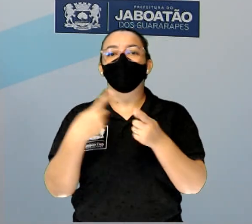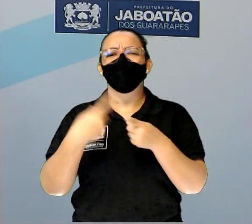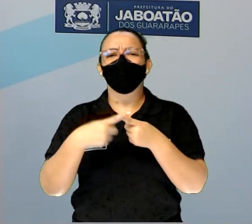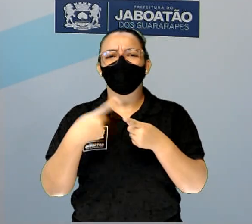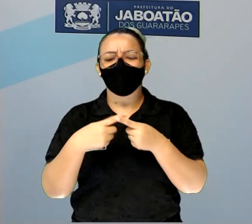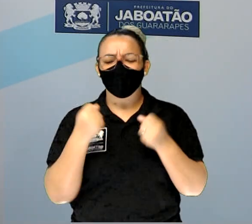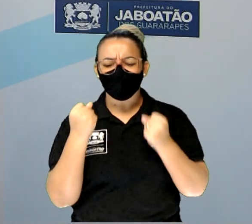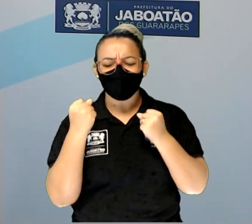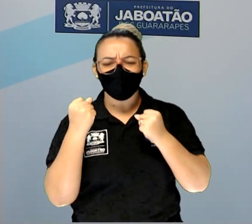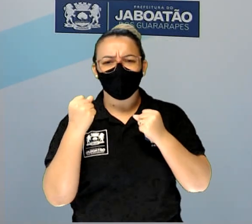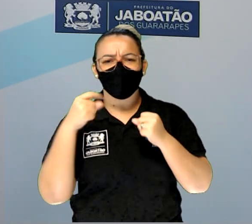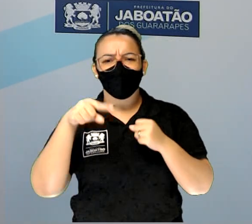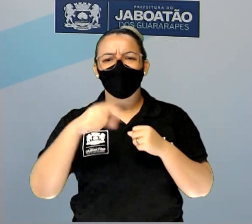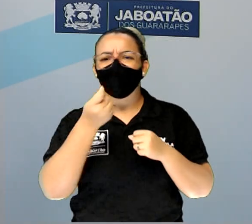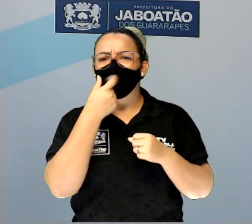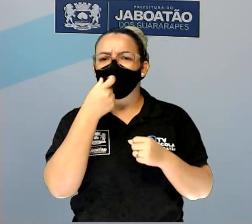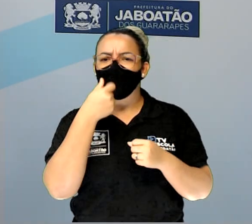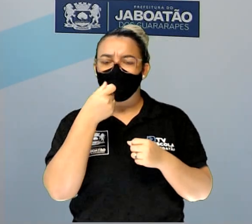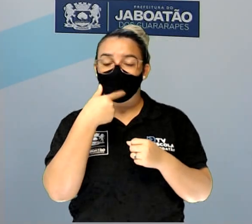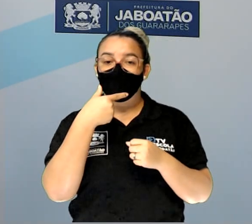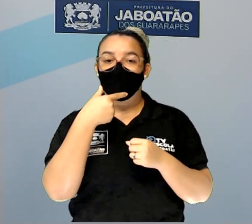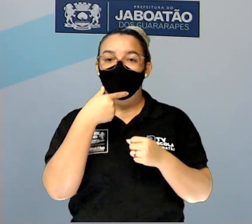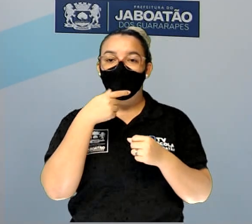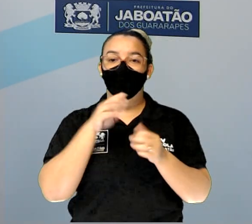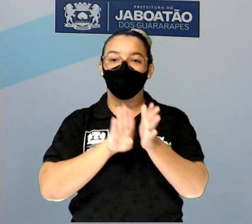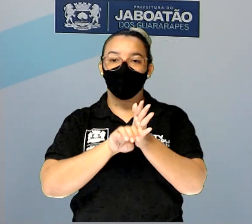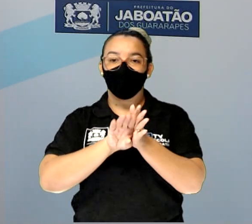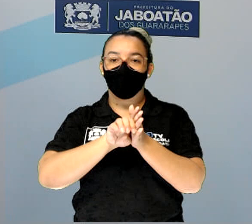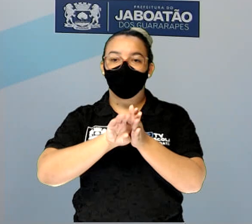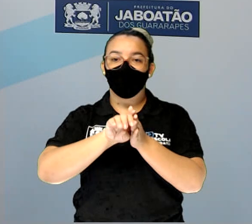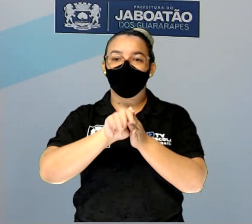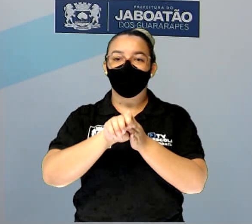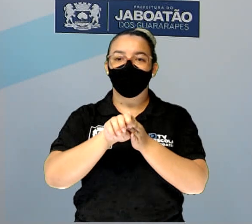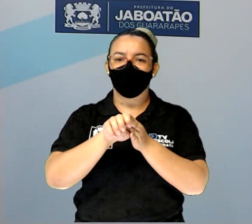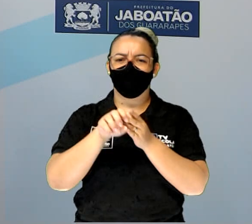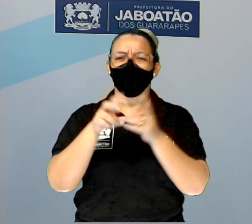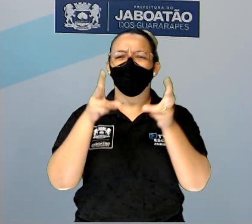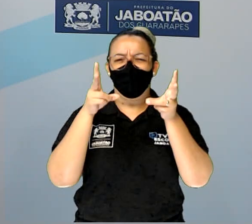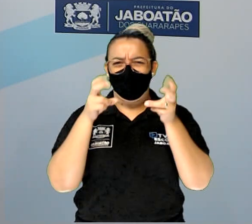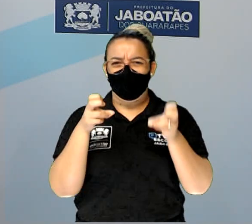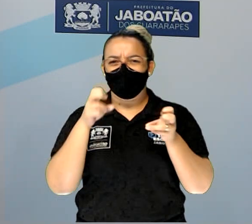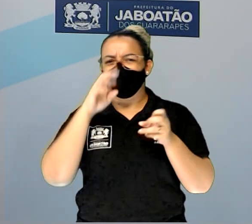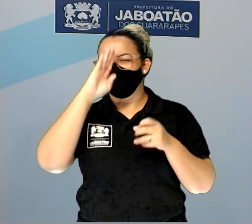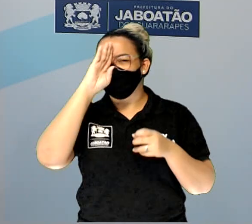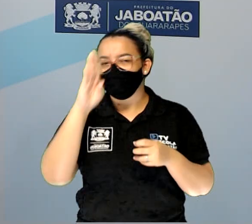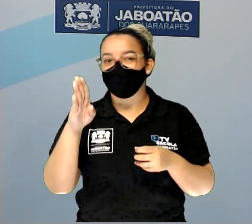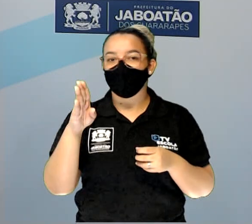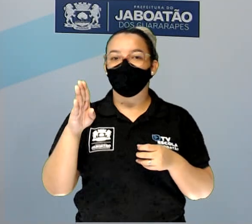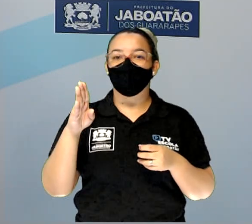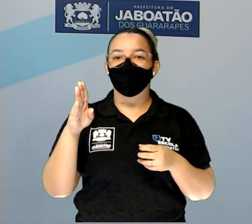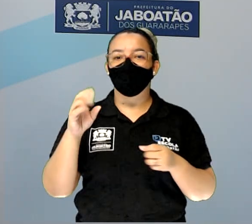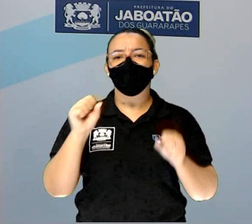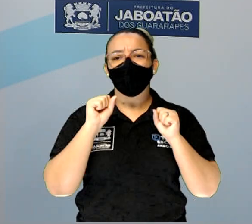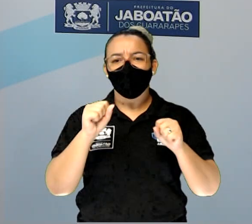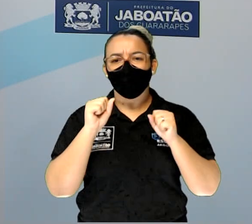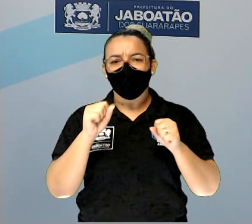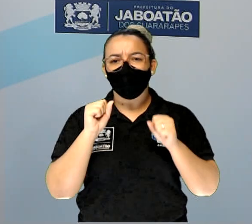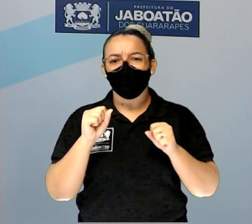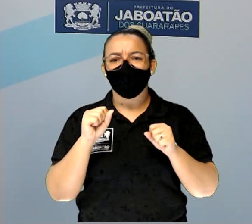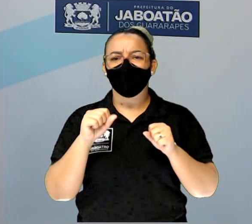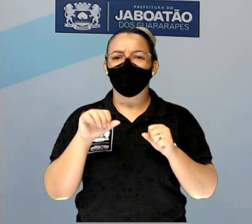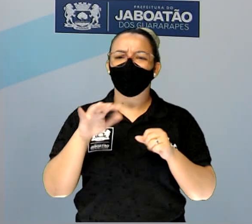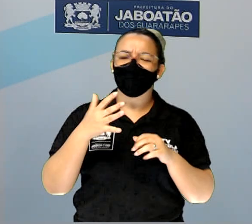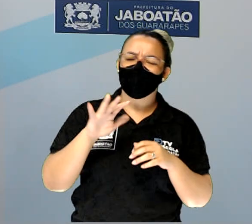esses antibióticos. Essa observação direta a gente pode usar em organismos que têm ciclo de